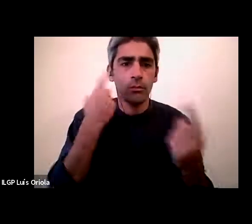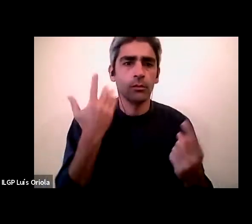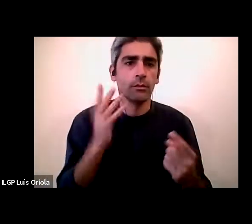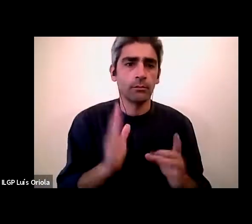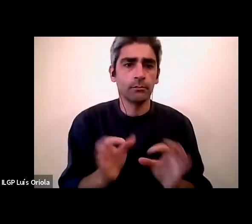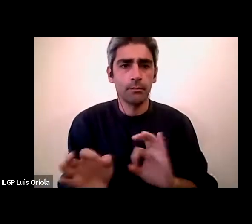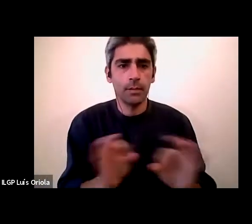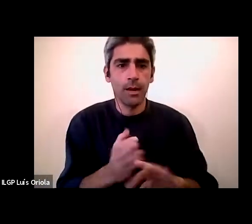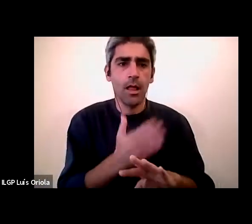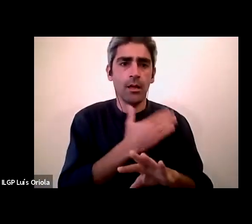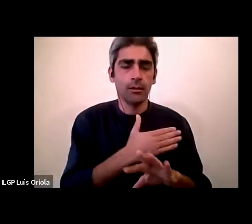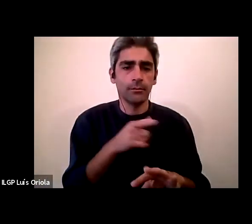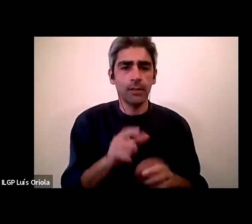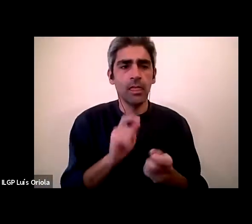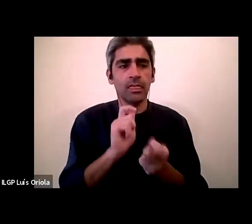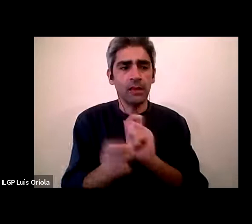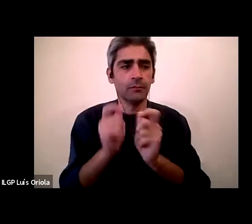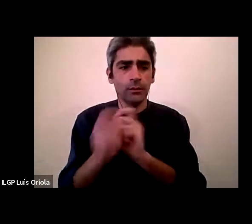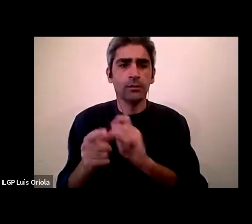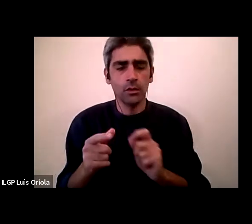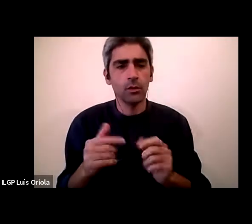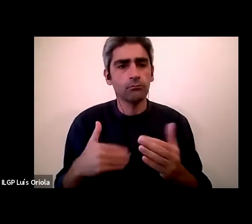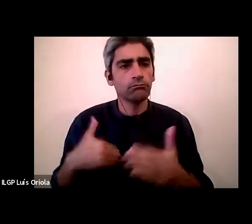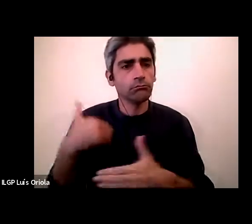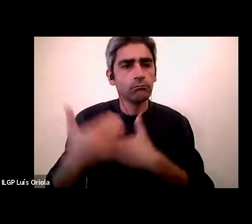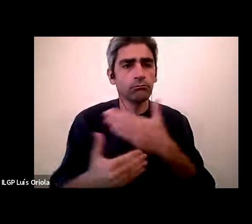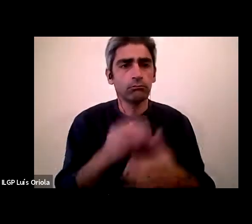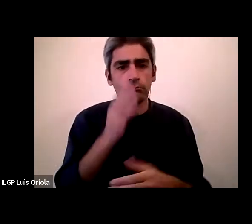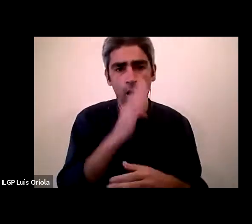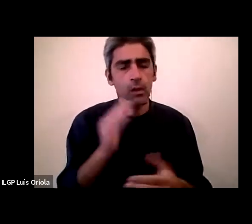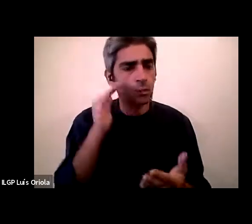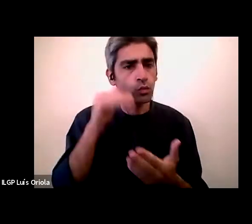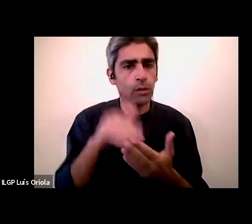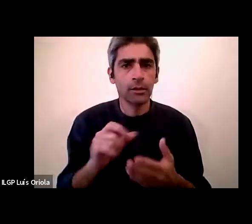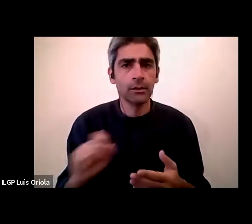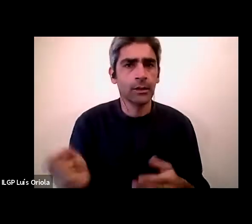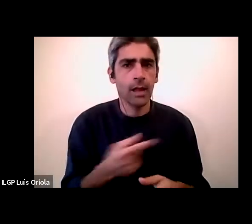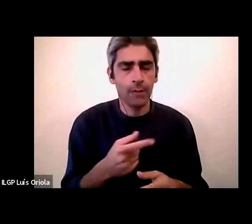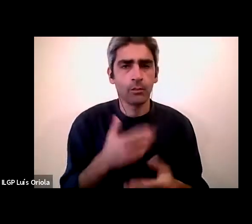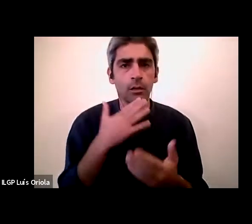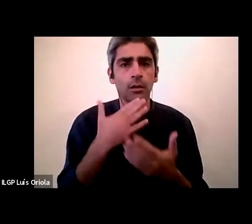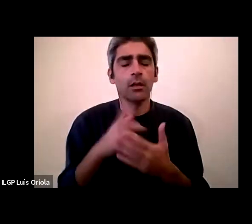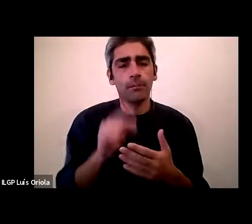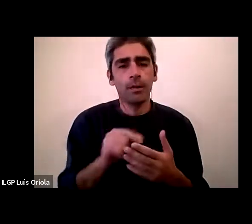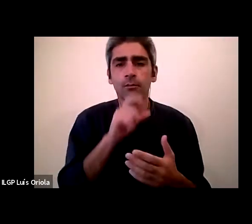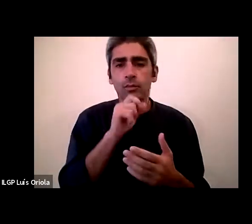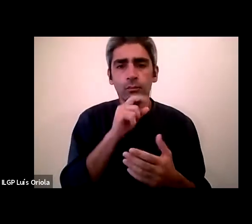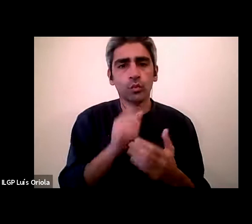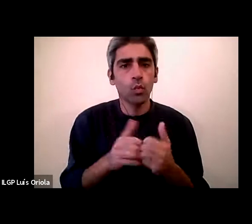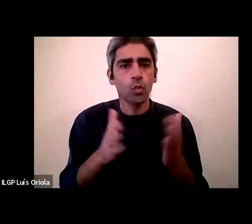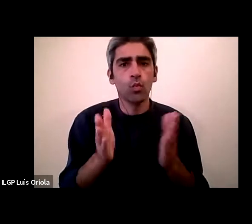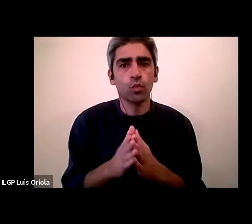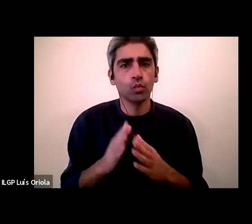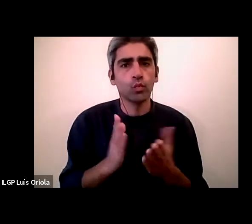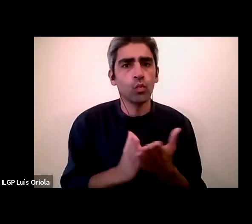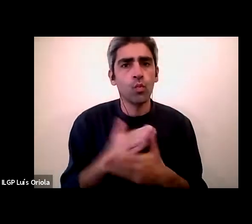essas transformações foram transformações muito consequentes porque tiveram resultados muito rápidos e permitiram que todos continuássemos a